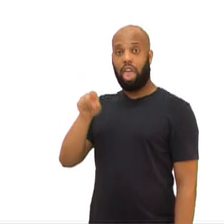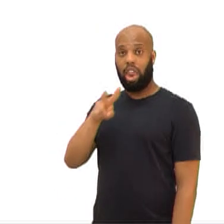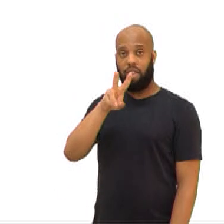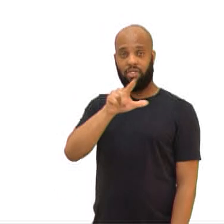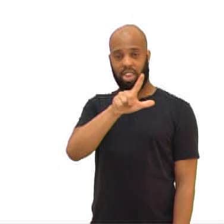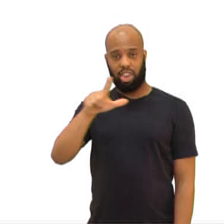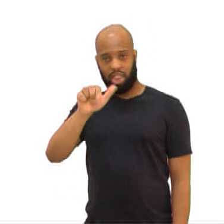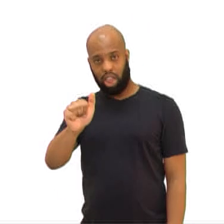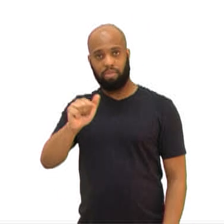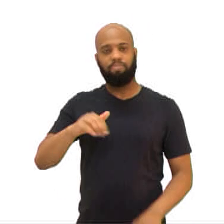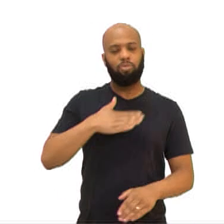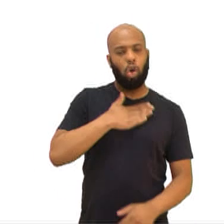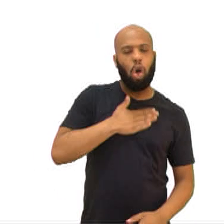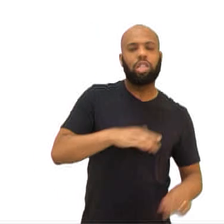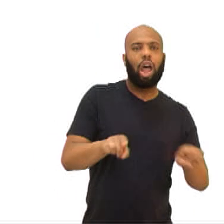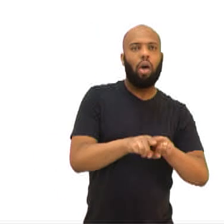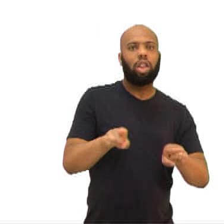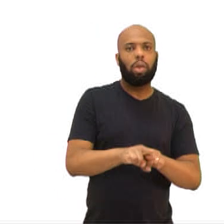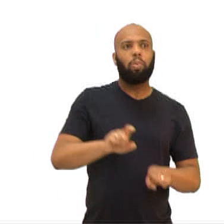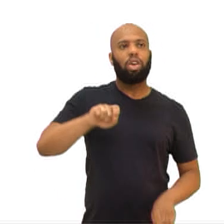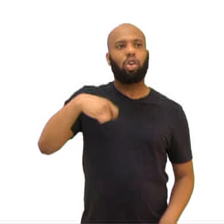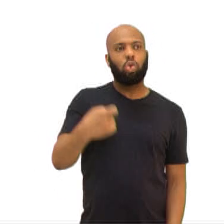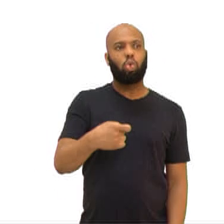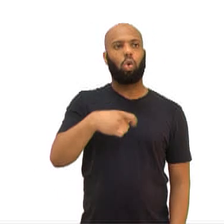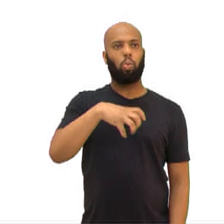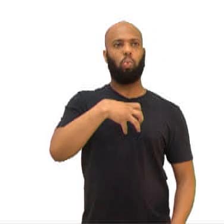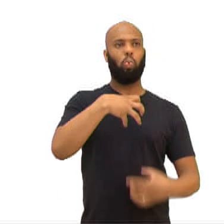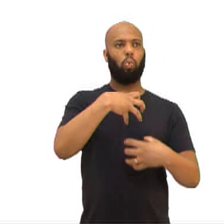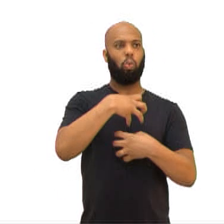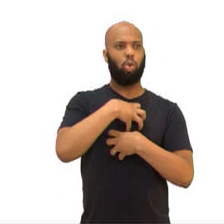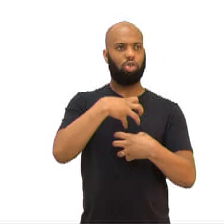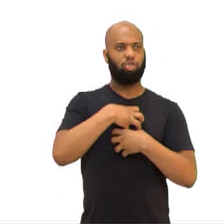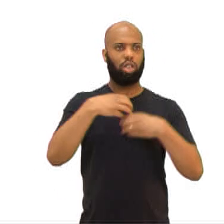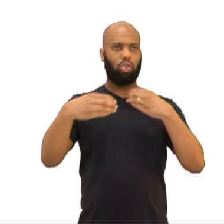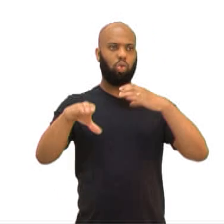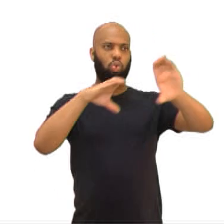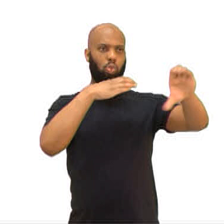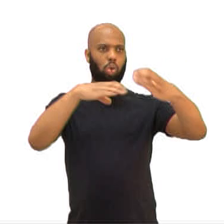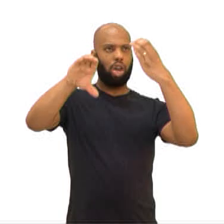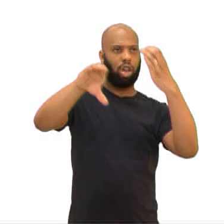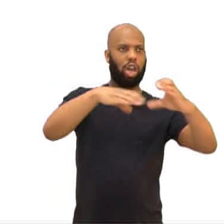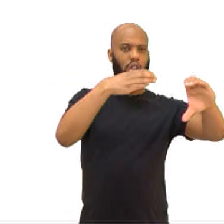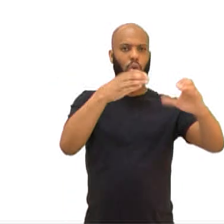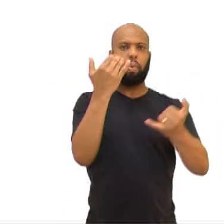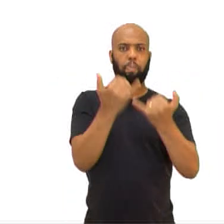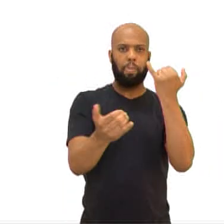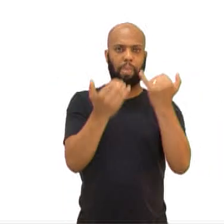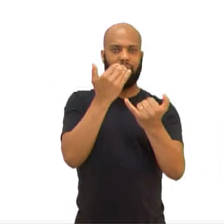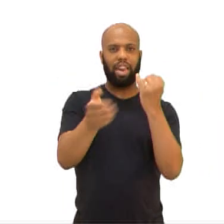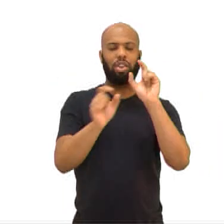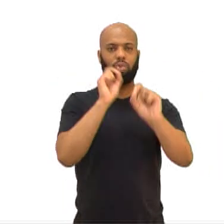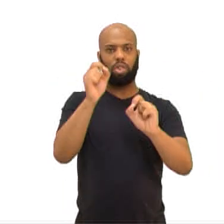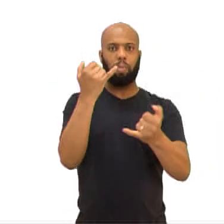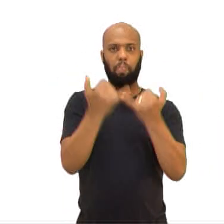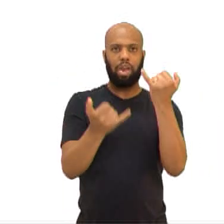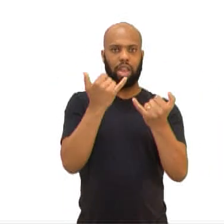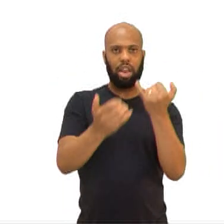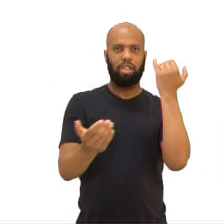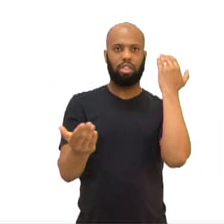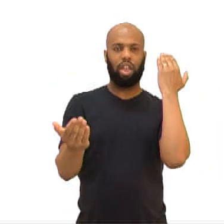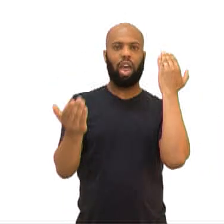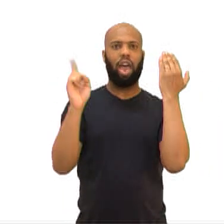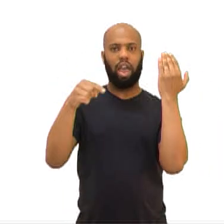O Villa-Lobos ele gostava muito do canto orfeônico, que é quase a mesma coisa que o canto coral. Tem algumas diferenças, mas é basicamente a mesma